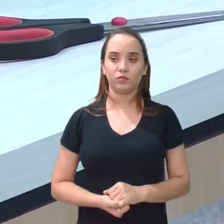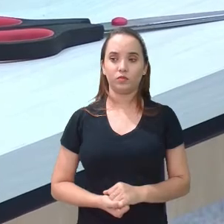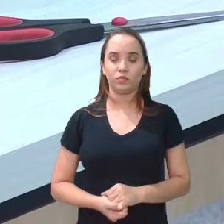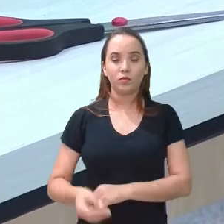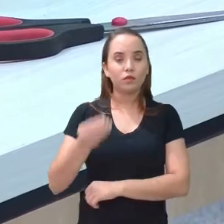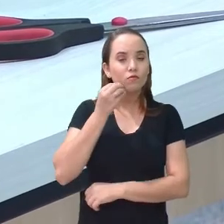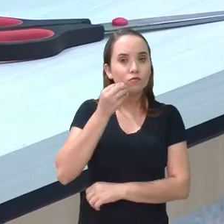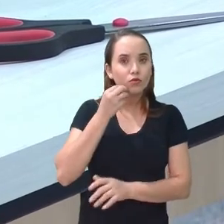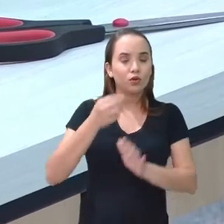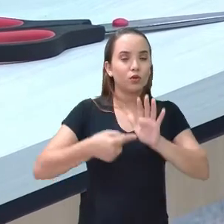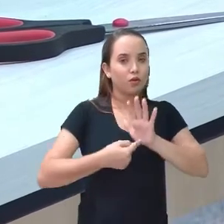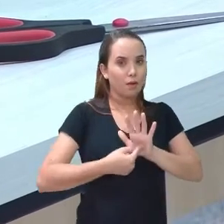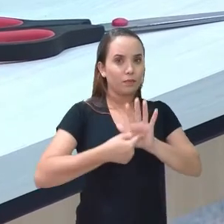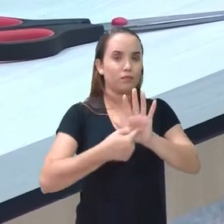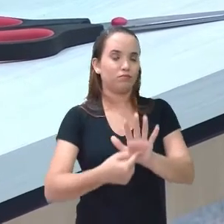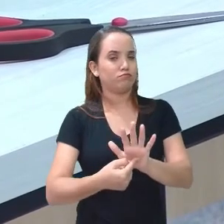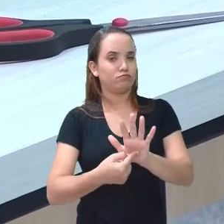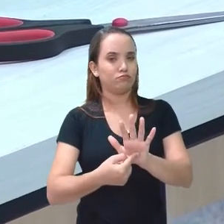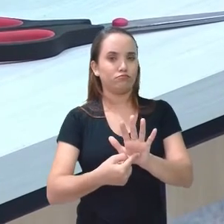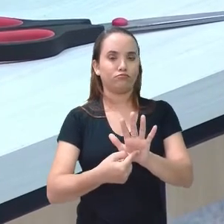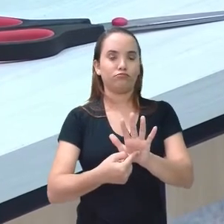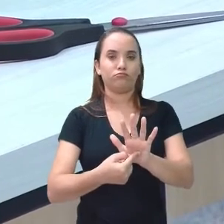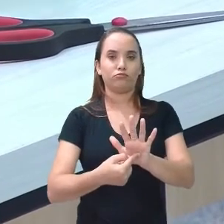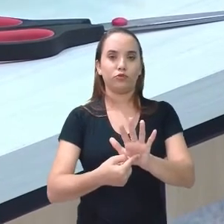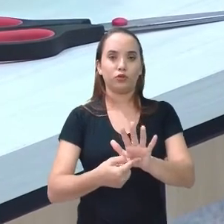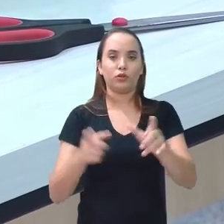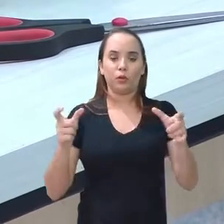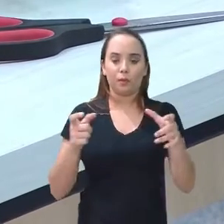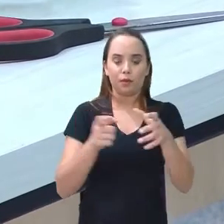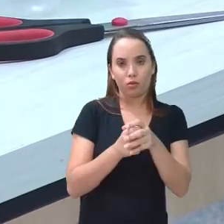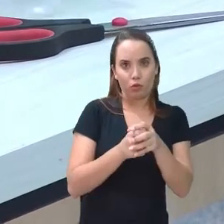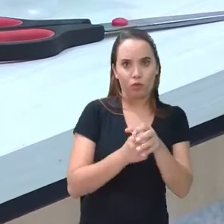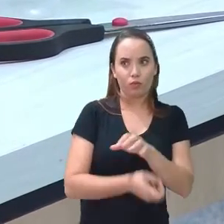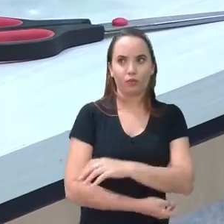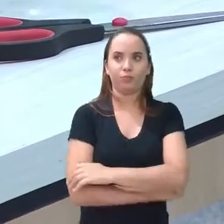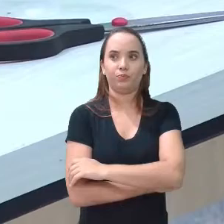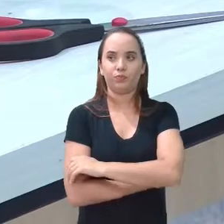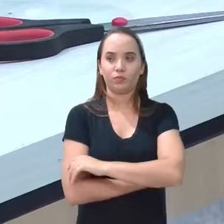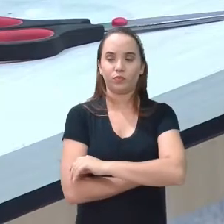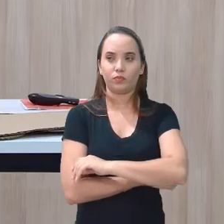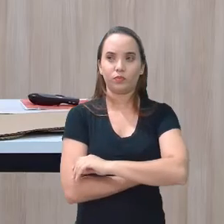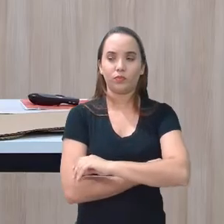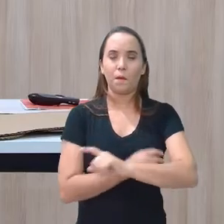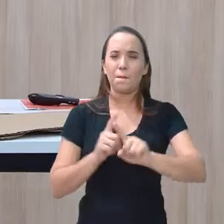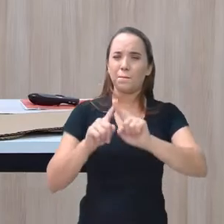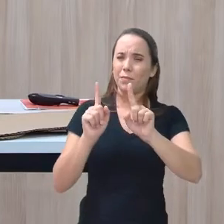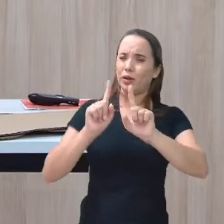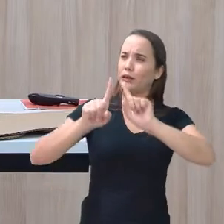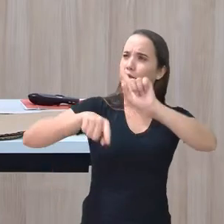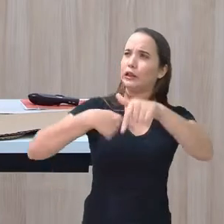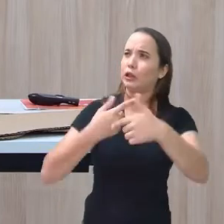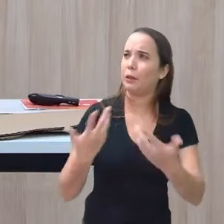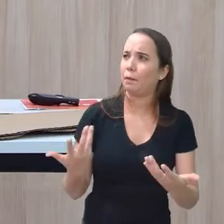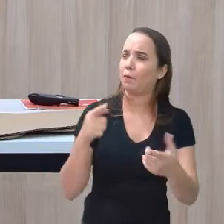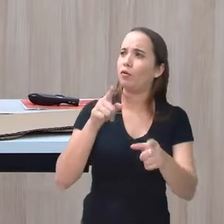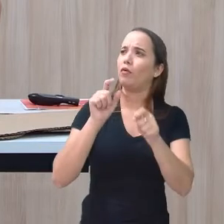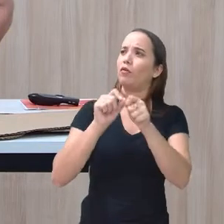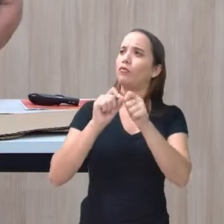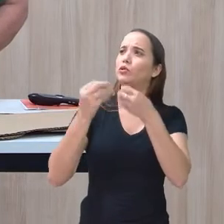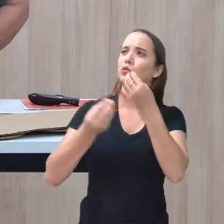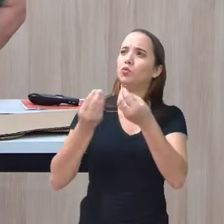eu vou tentar fazer menor. E aí, depois de tudo isso, professora, o que é que a senhora vai